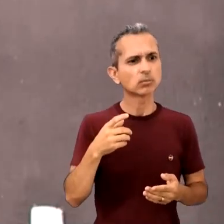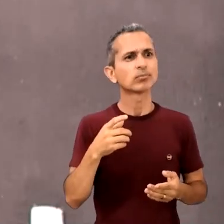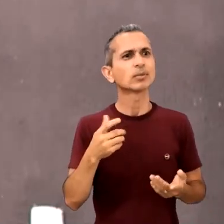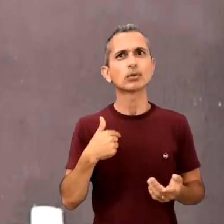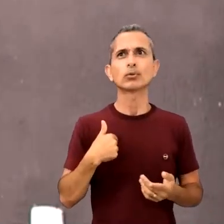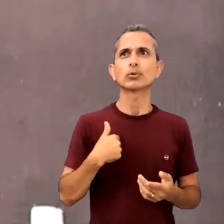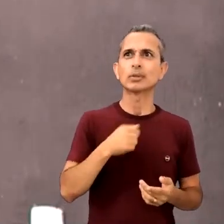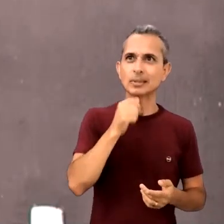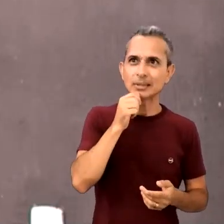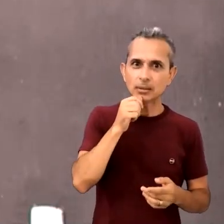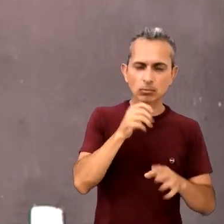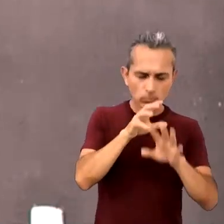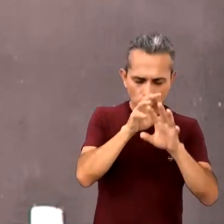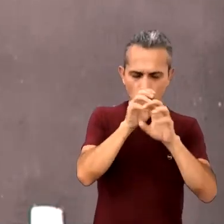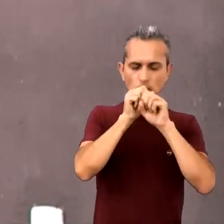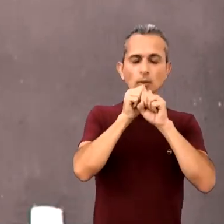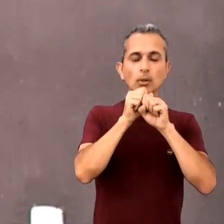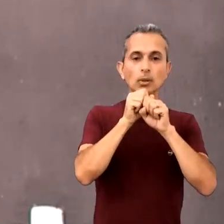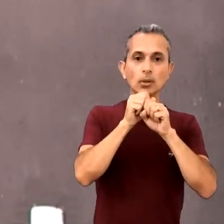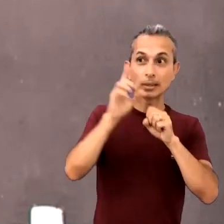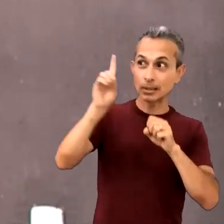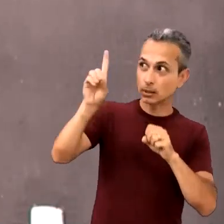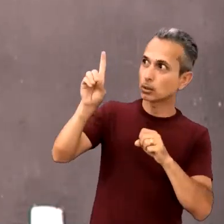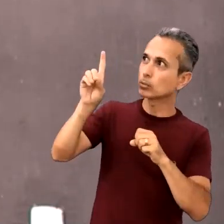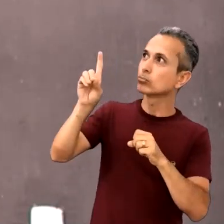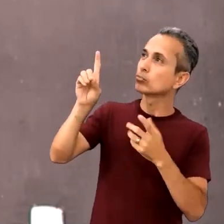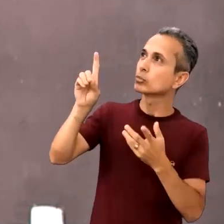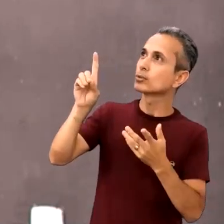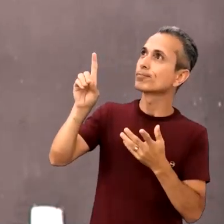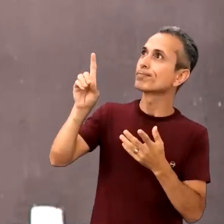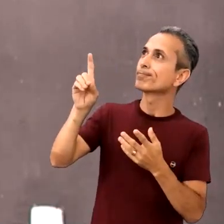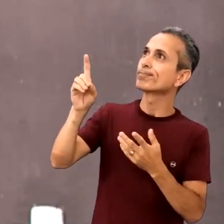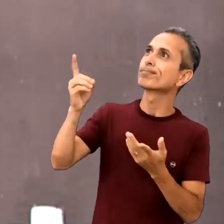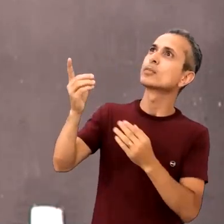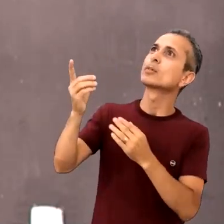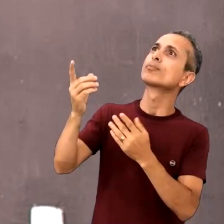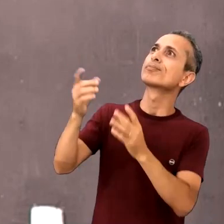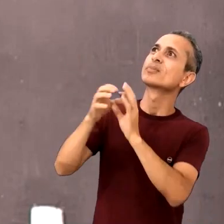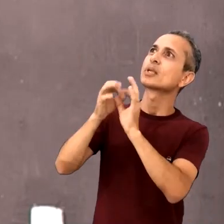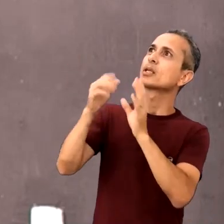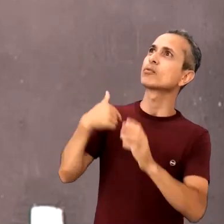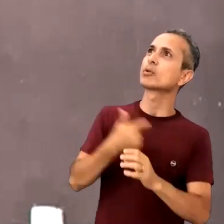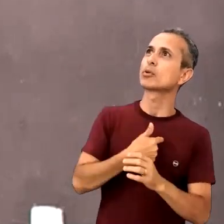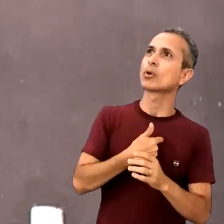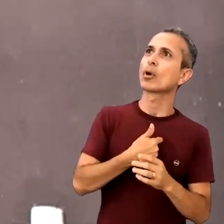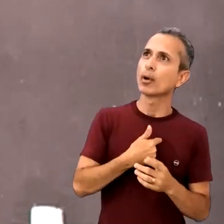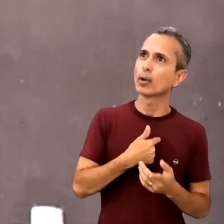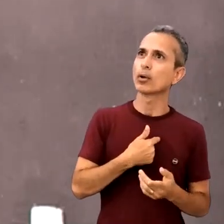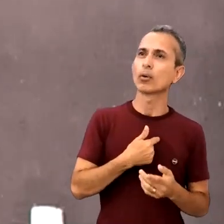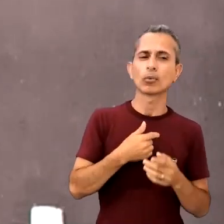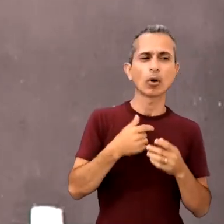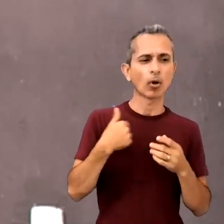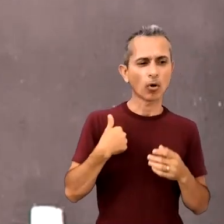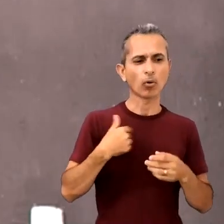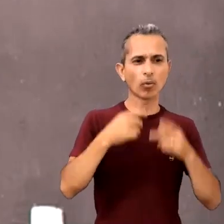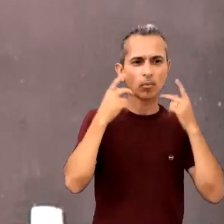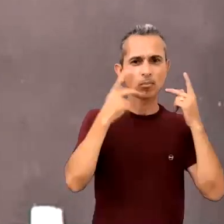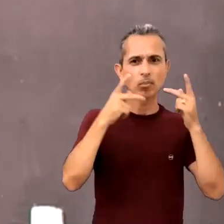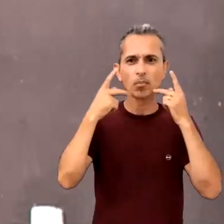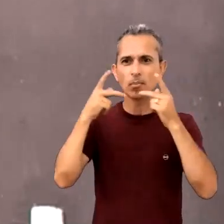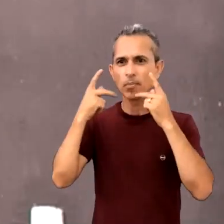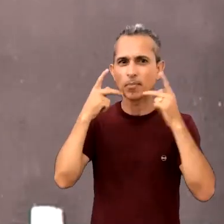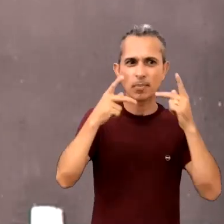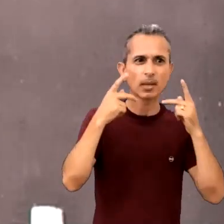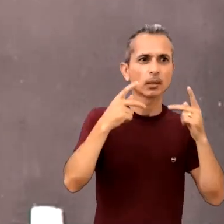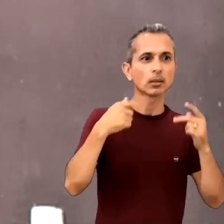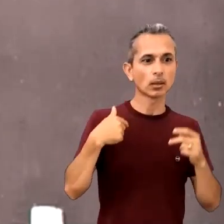continuar dizendo isso. Obedeça a palavra, você não tem do que se arrepender, mesmo que sua vida esteja em risco,